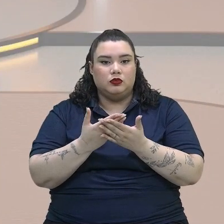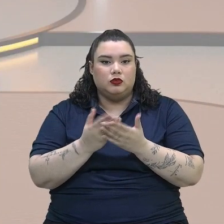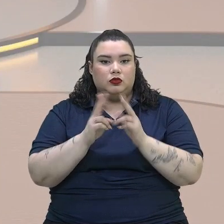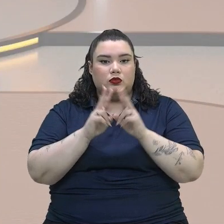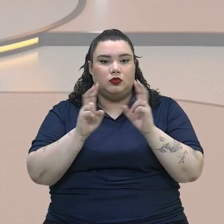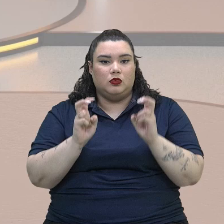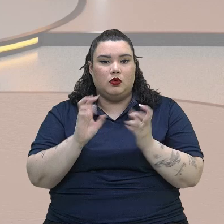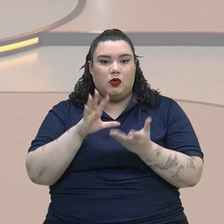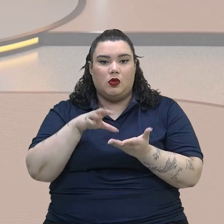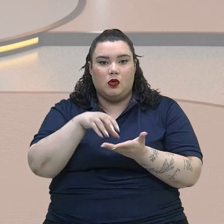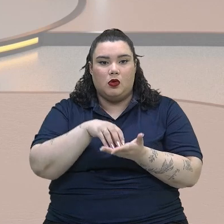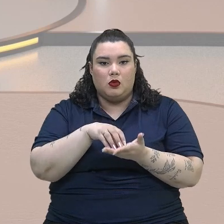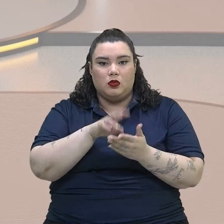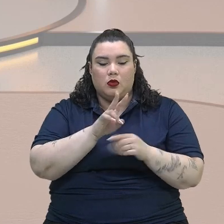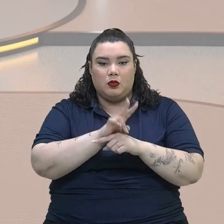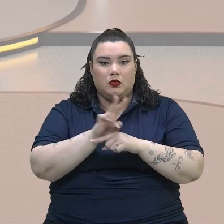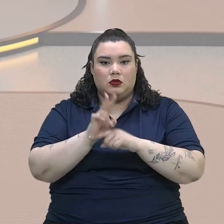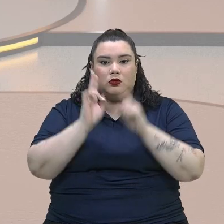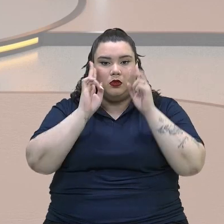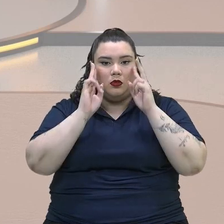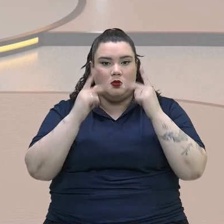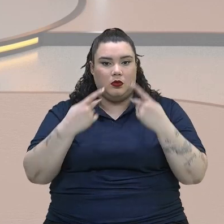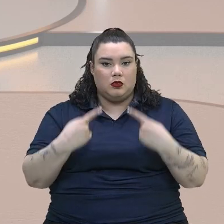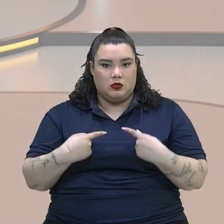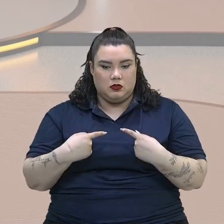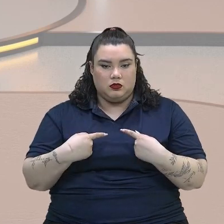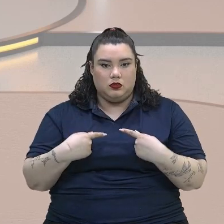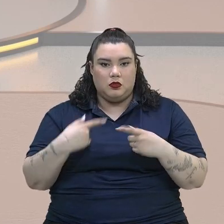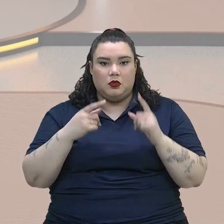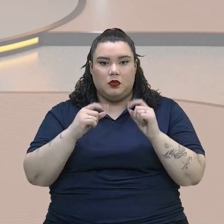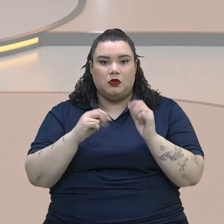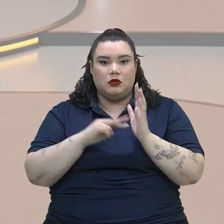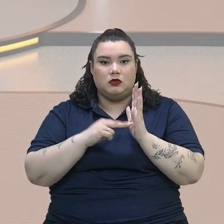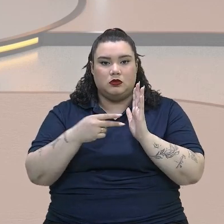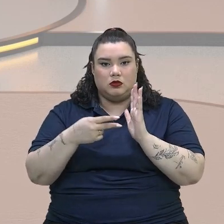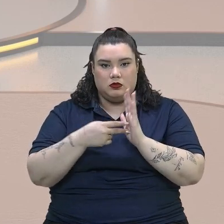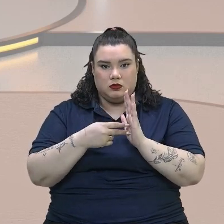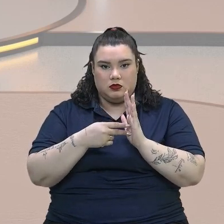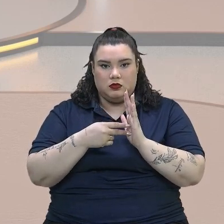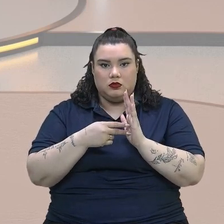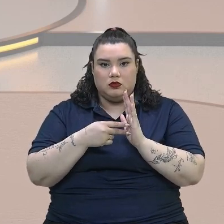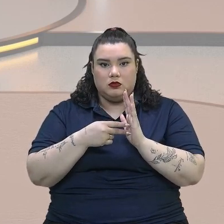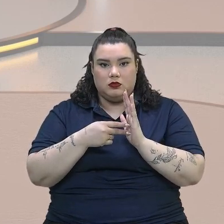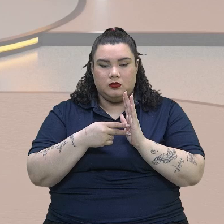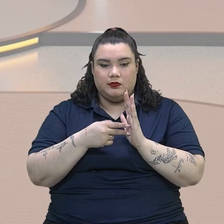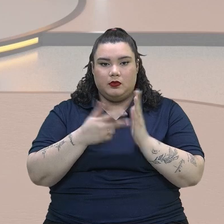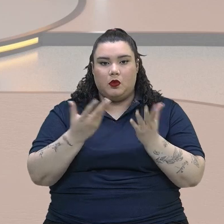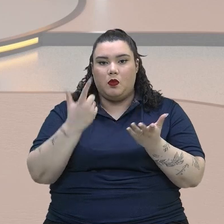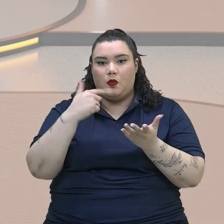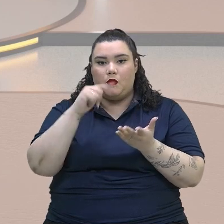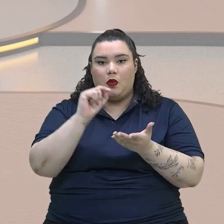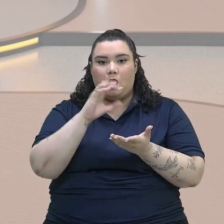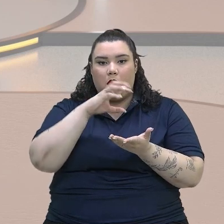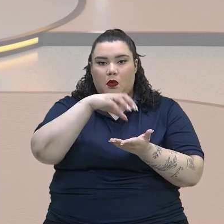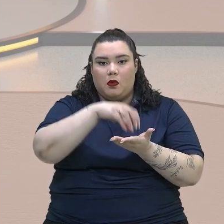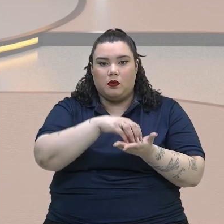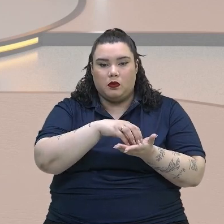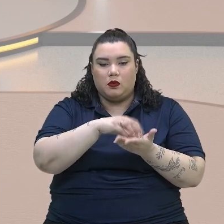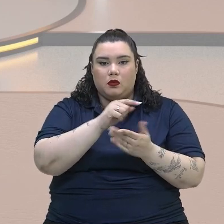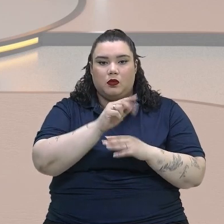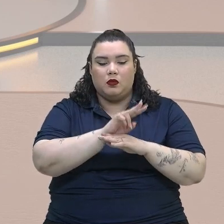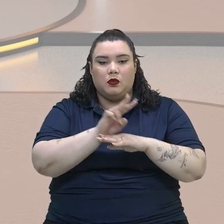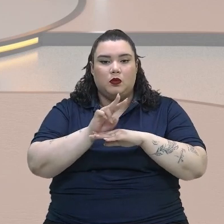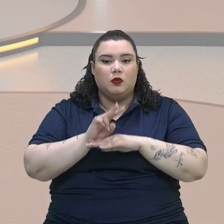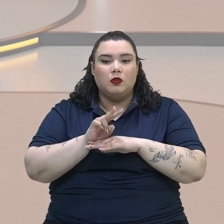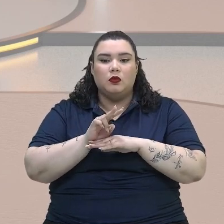órgãos de proteção humanitária. O que são? Que entidades, que organismos, o que são esses órgãos